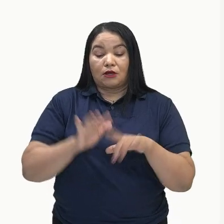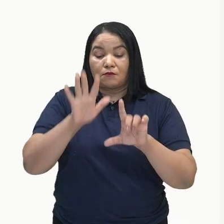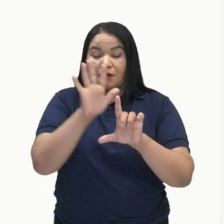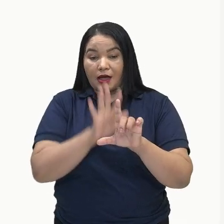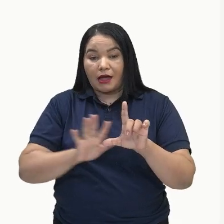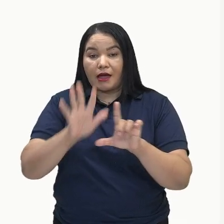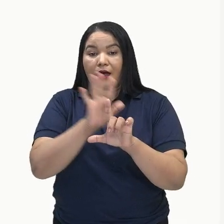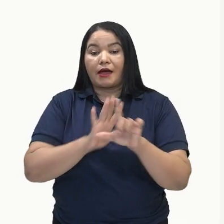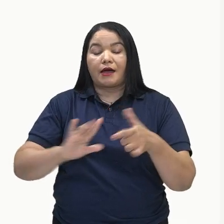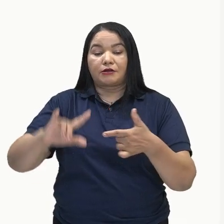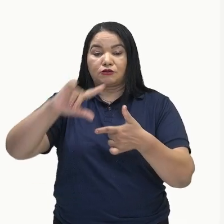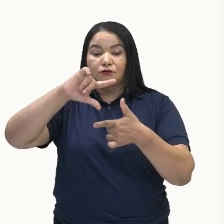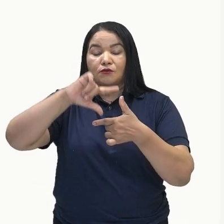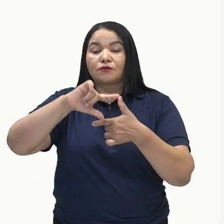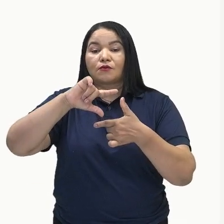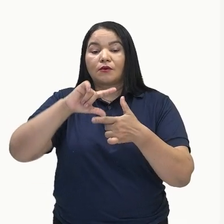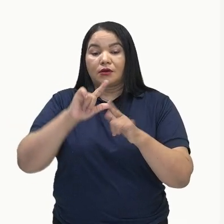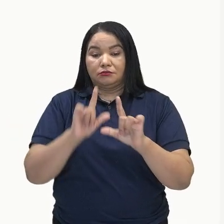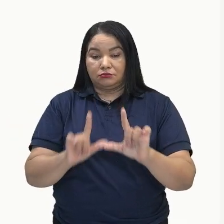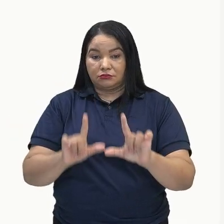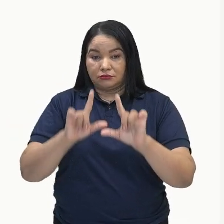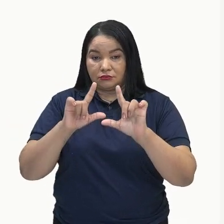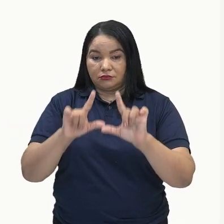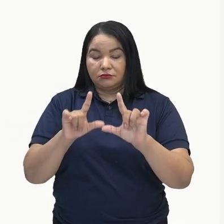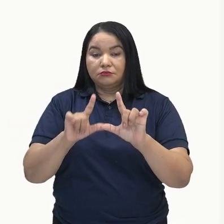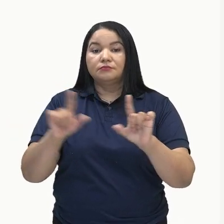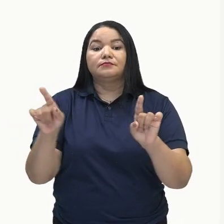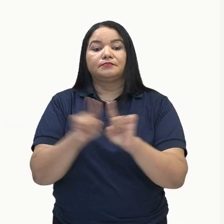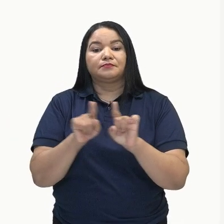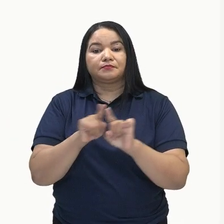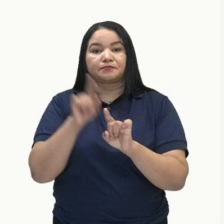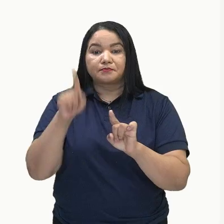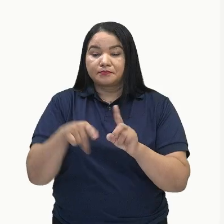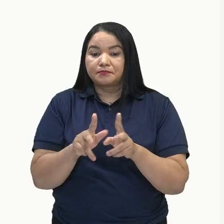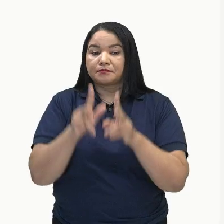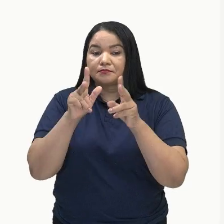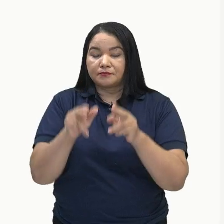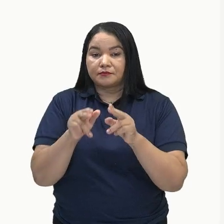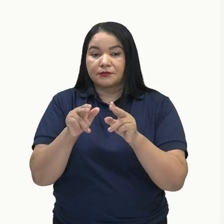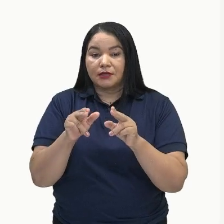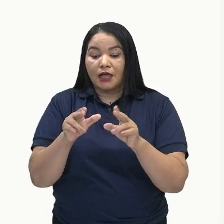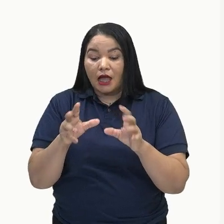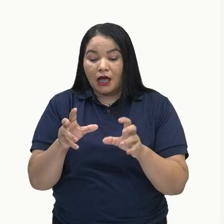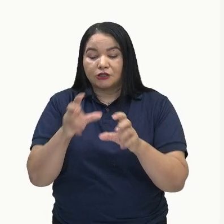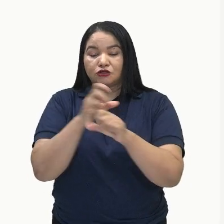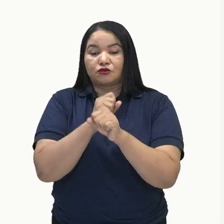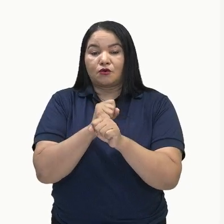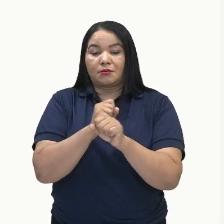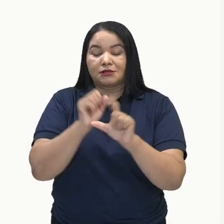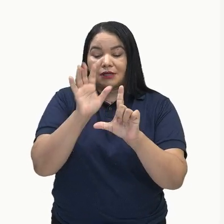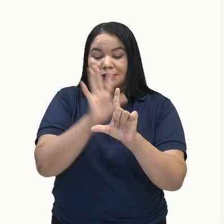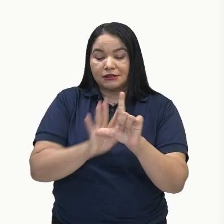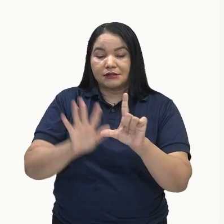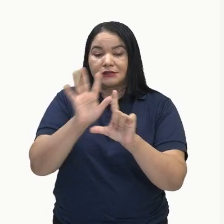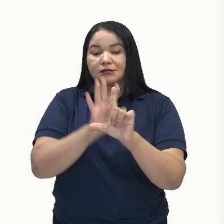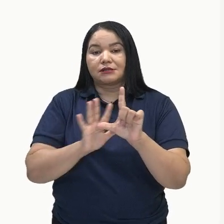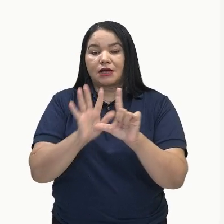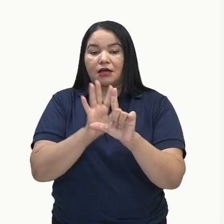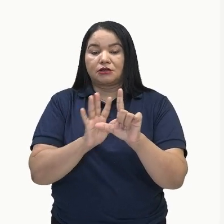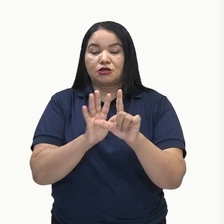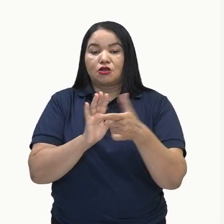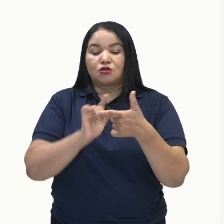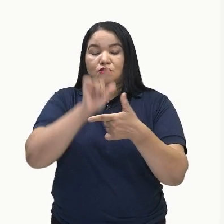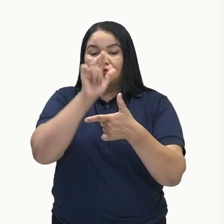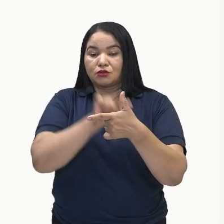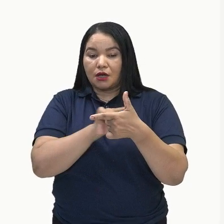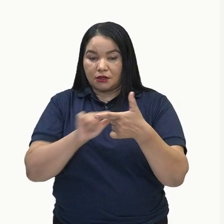formada pela medida do lado da hipotenusa é exatamente igual à soma das áreas dos quadrados formados pelos catetos, que no nosso